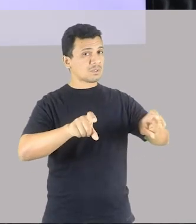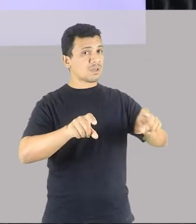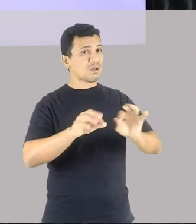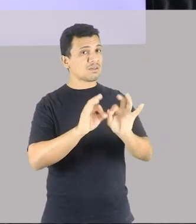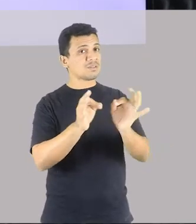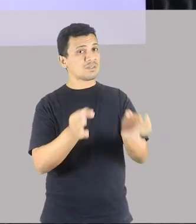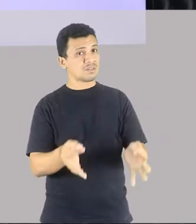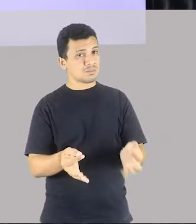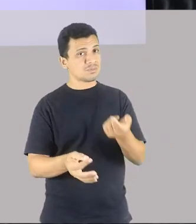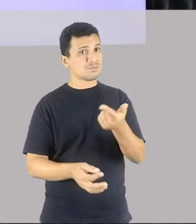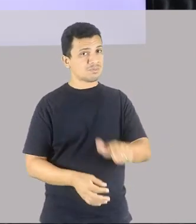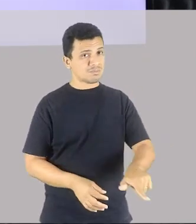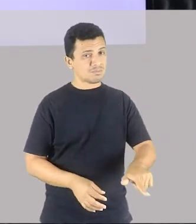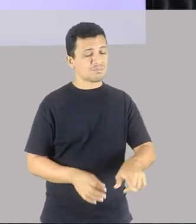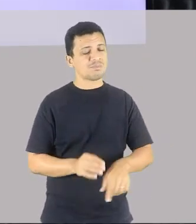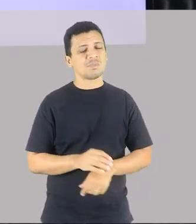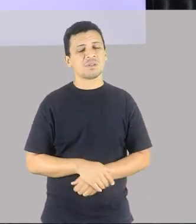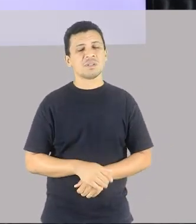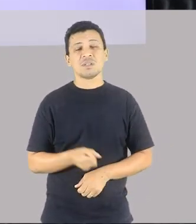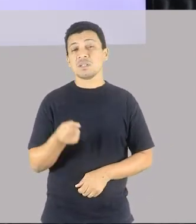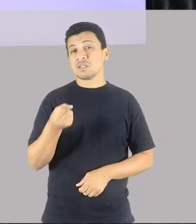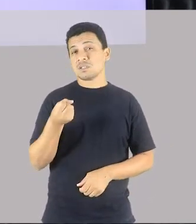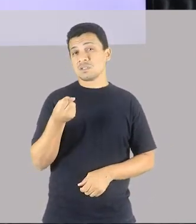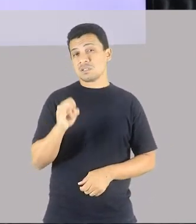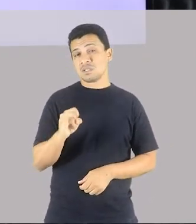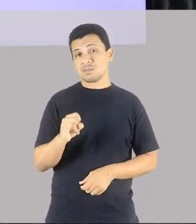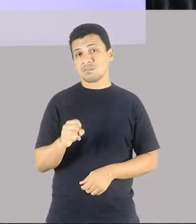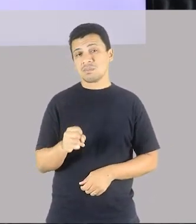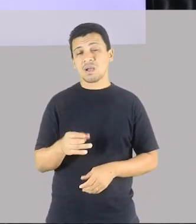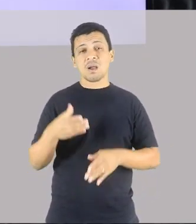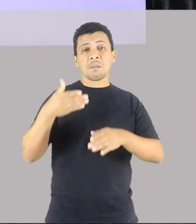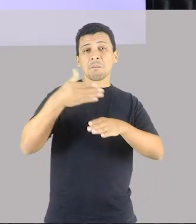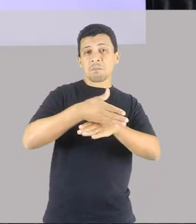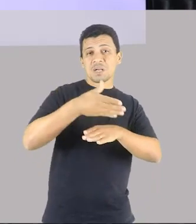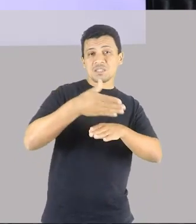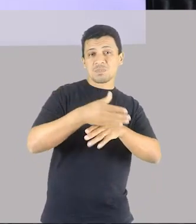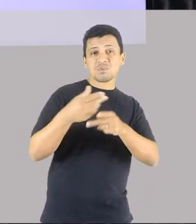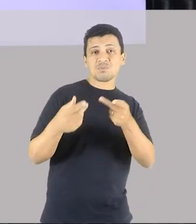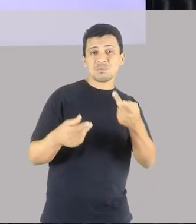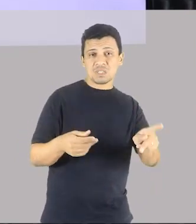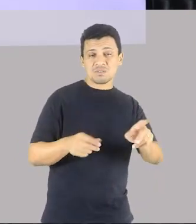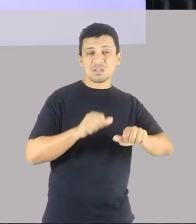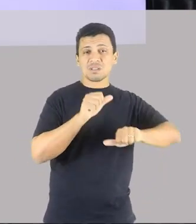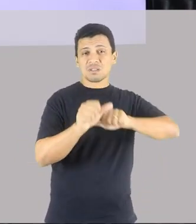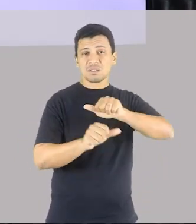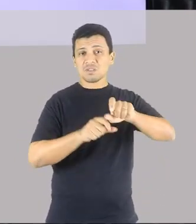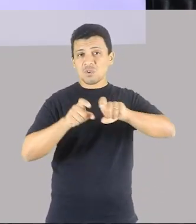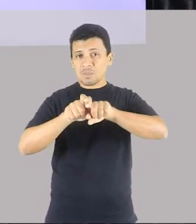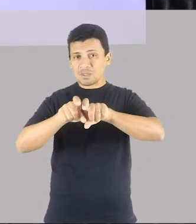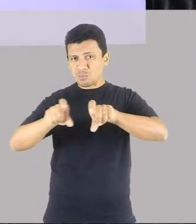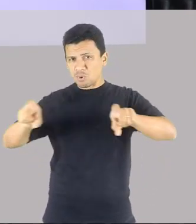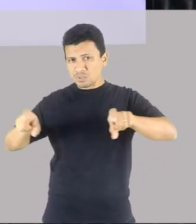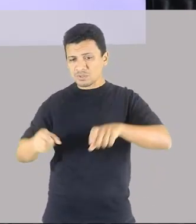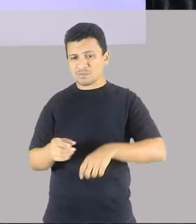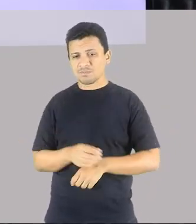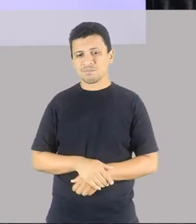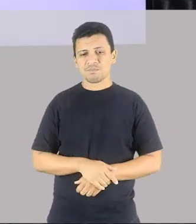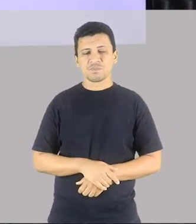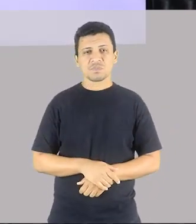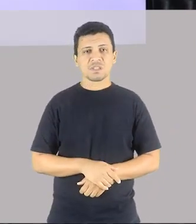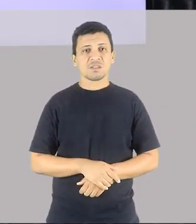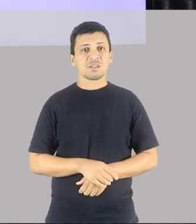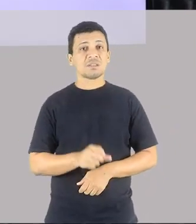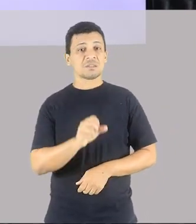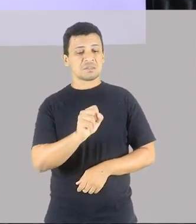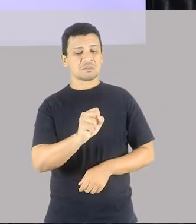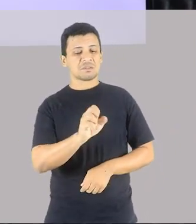simples novamente. E se eu transformar a participação dele em uma oração, olha como é que vai ficar. Será